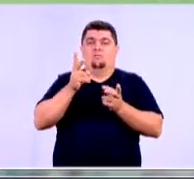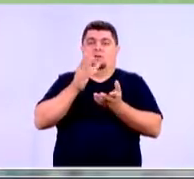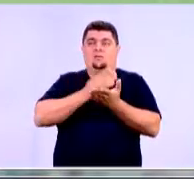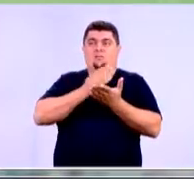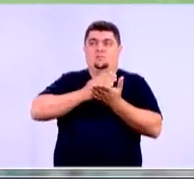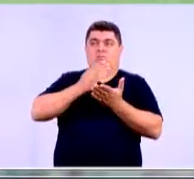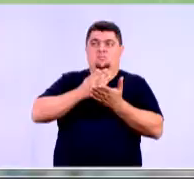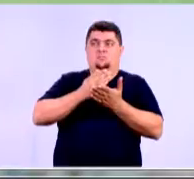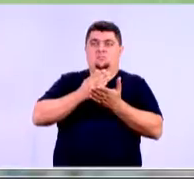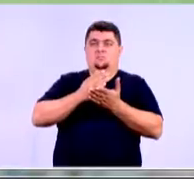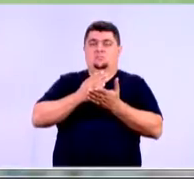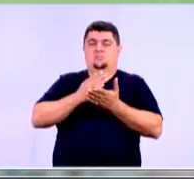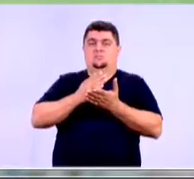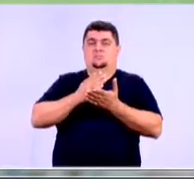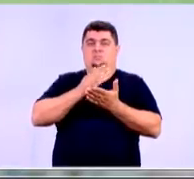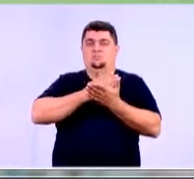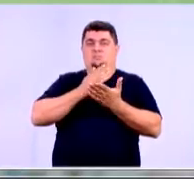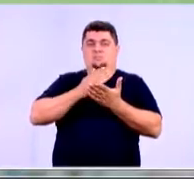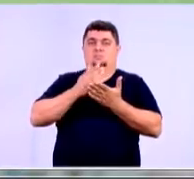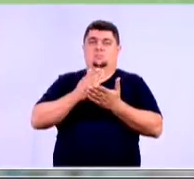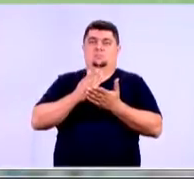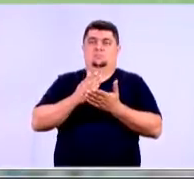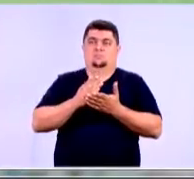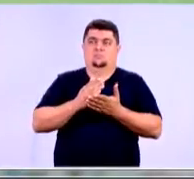portanto, vendas a prazo,